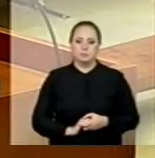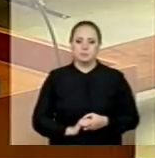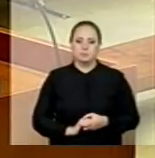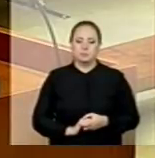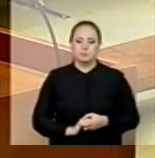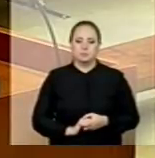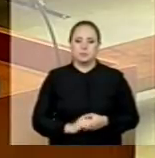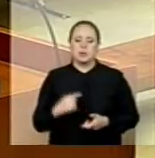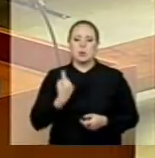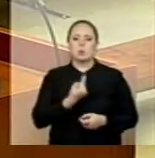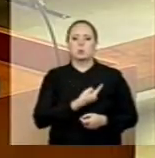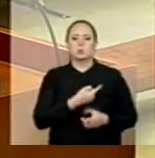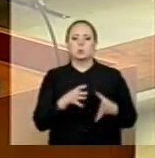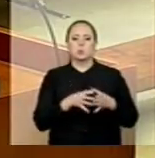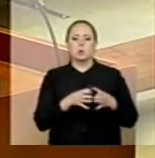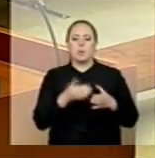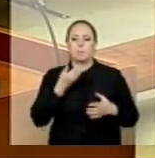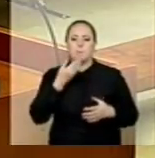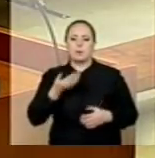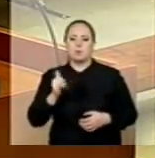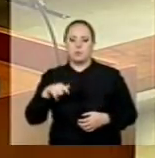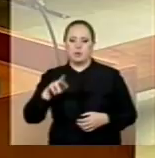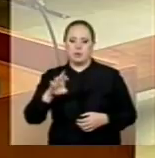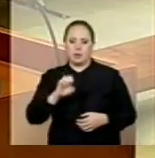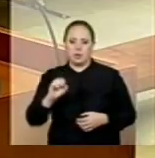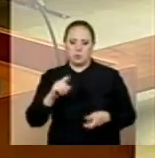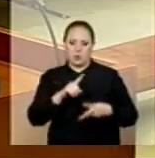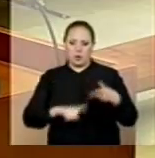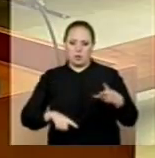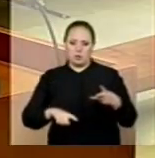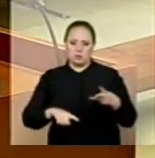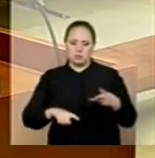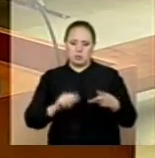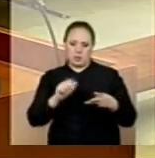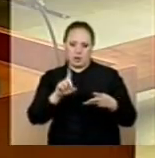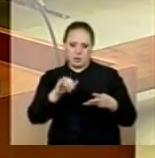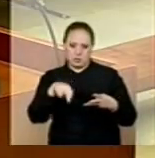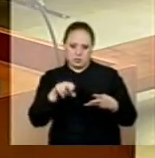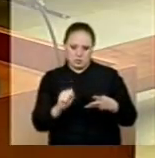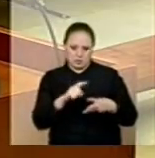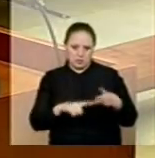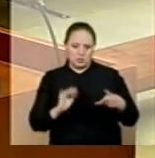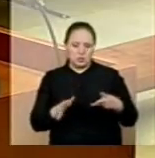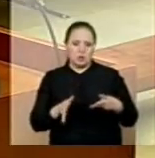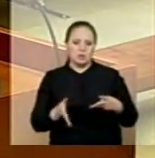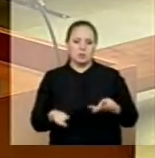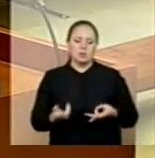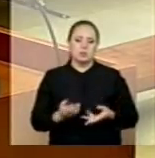Estaduais pediu ingresso nas três ADINs e foi admitido, eu acho que em virtude do